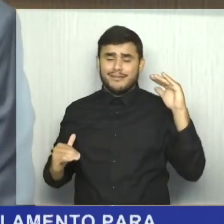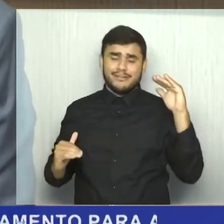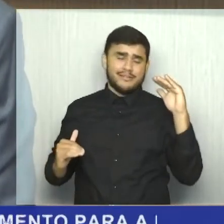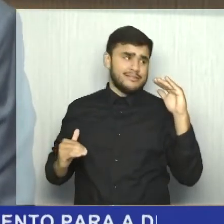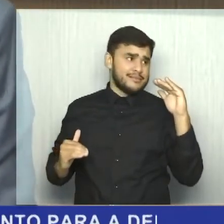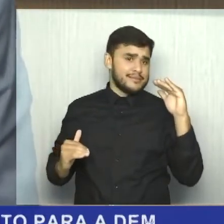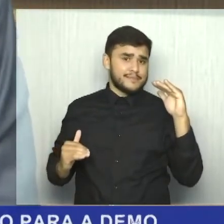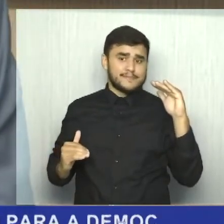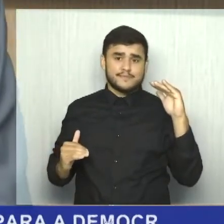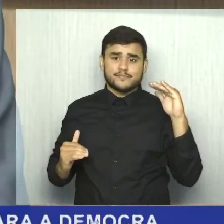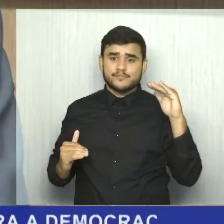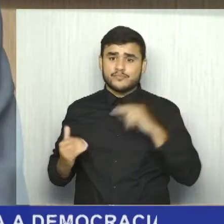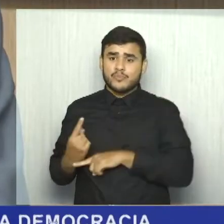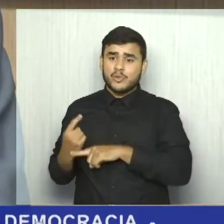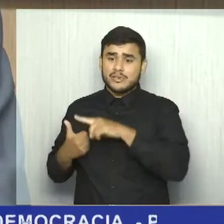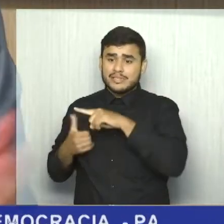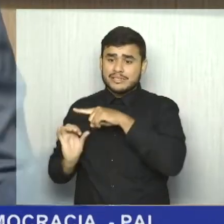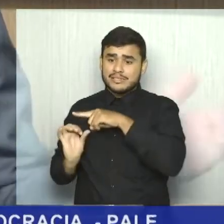1/16 da China.